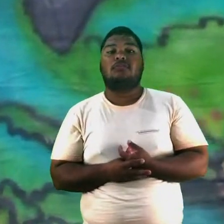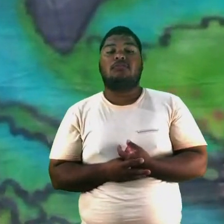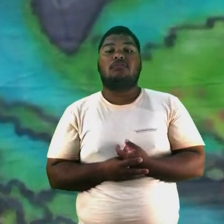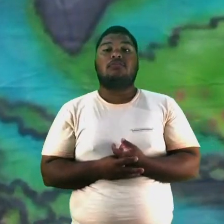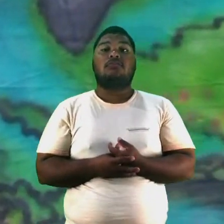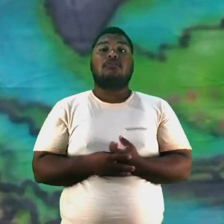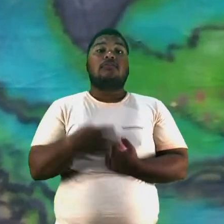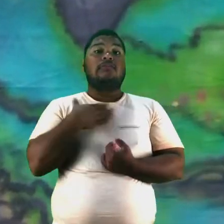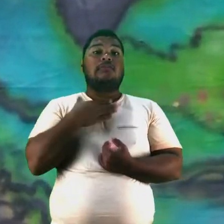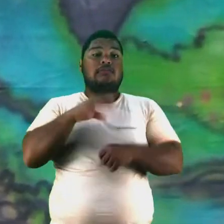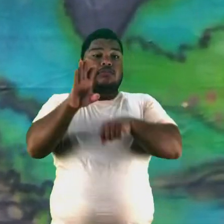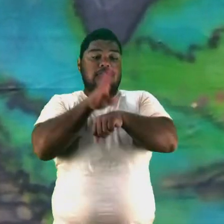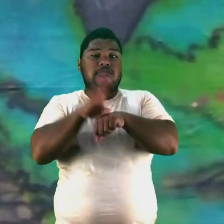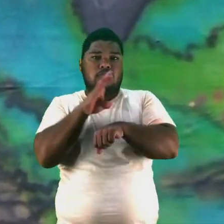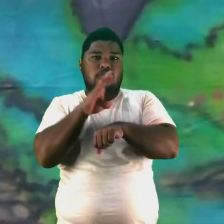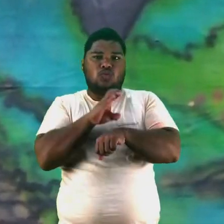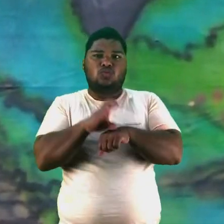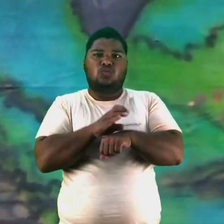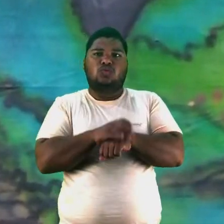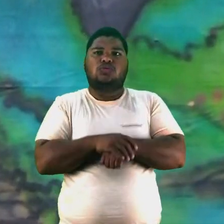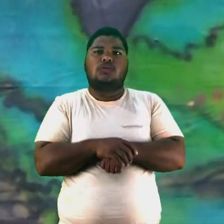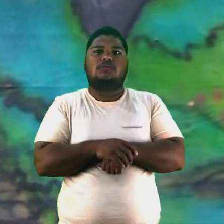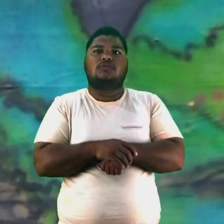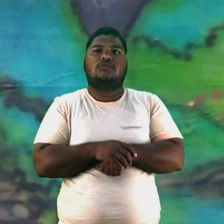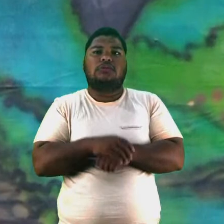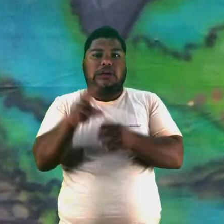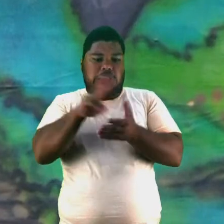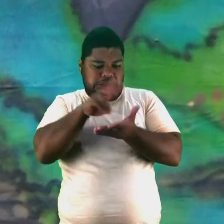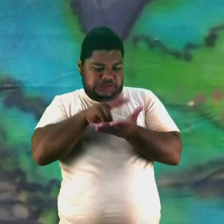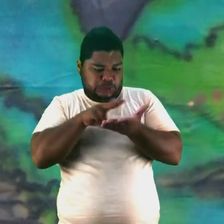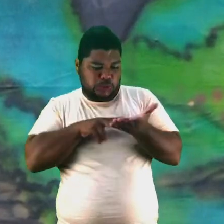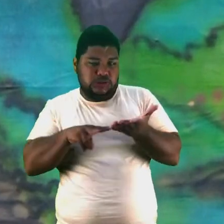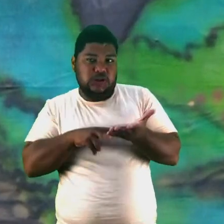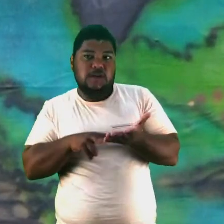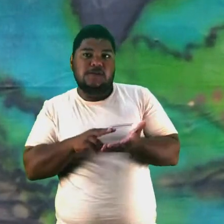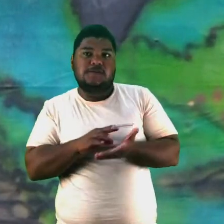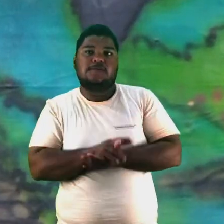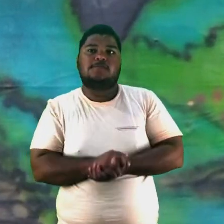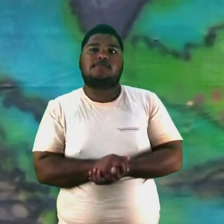que eu quero trazer aqui para a igreja, de leitura funcional.